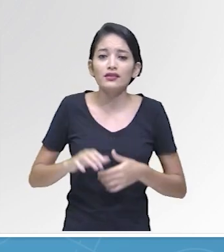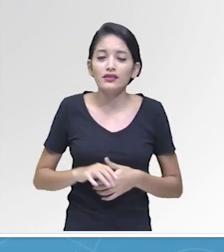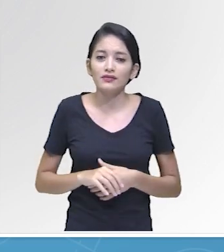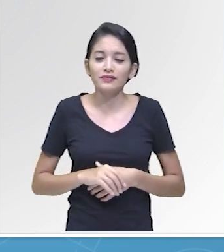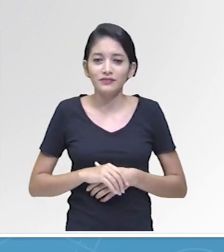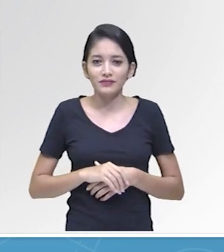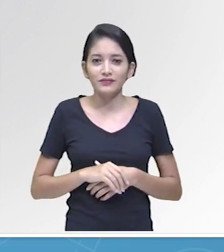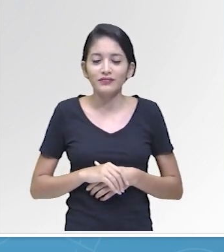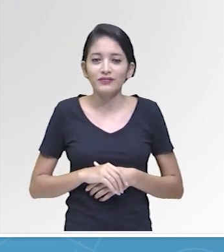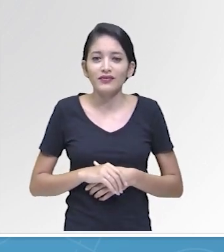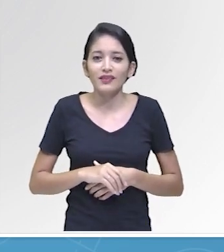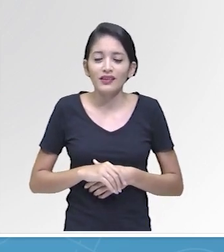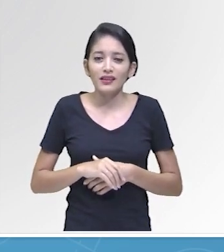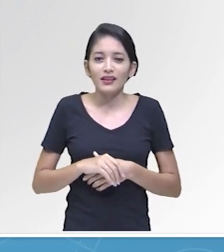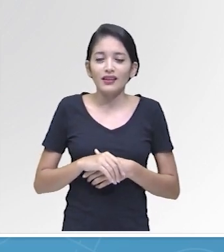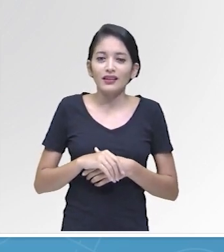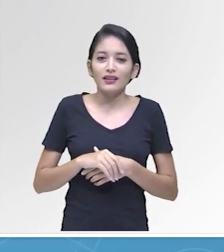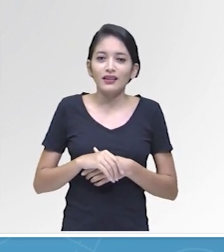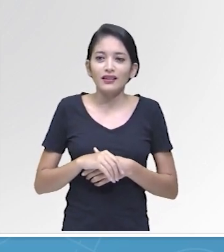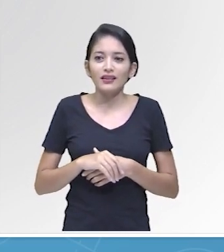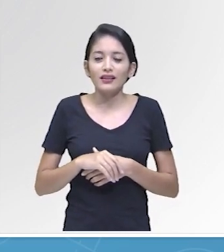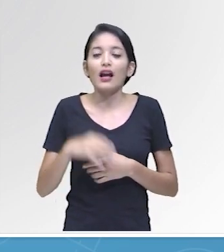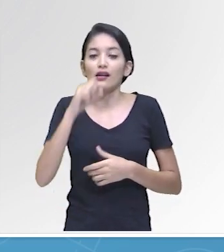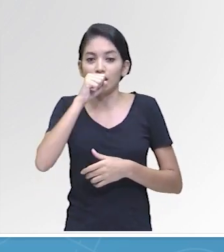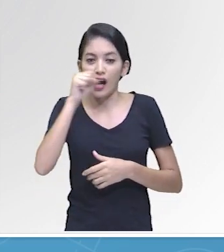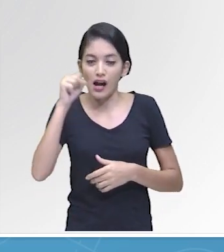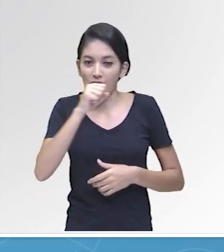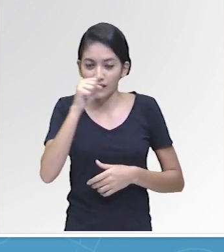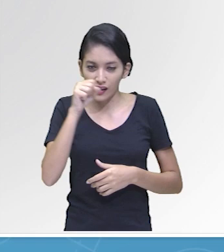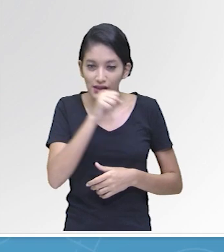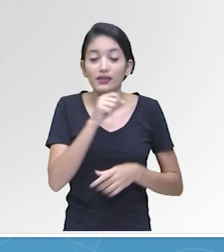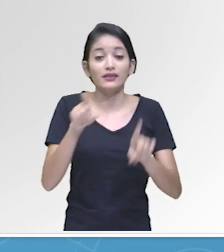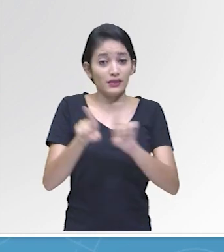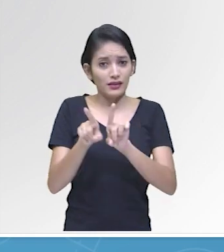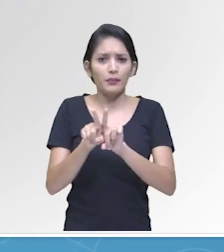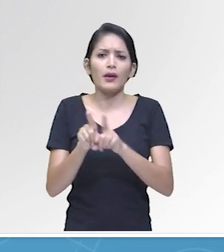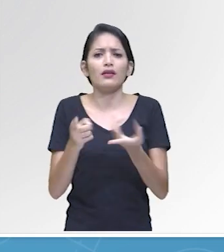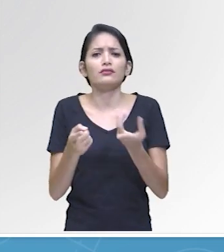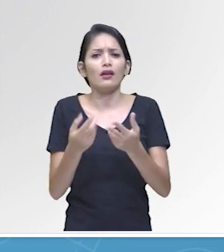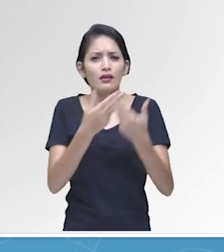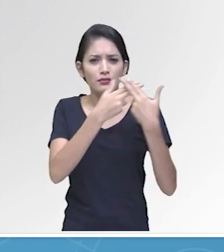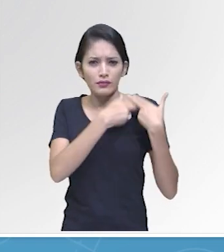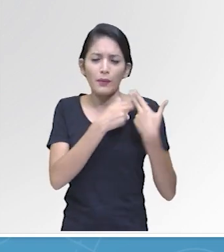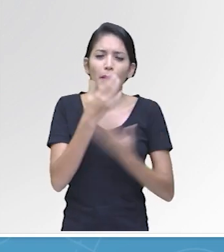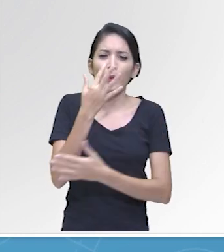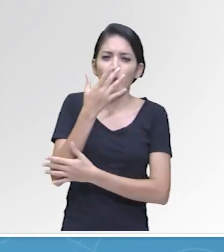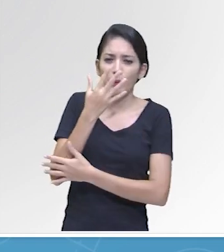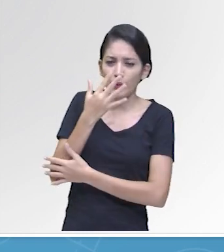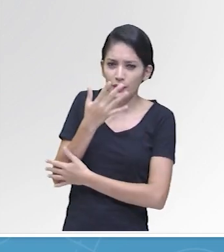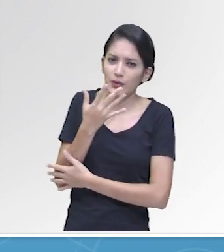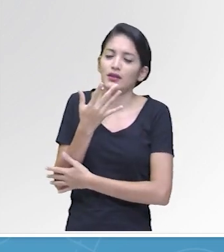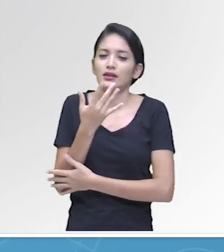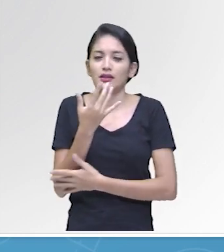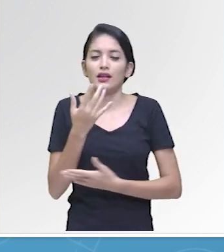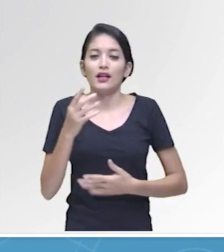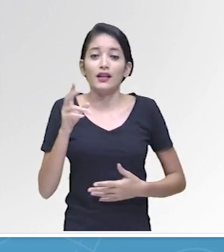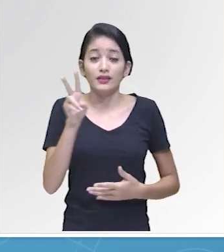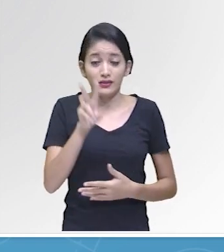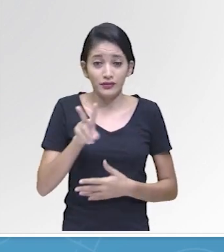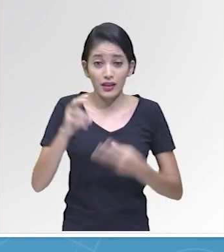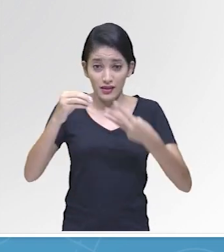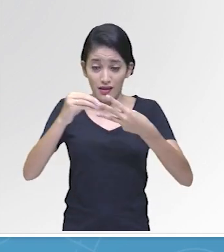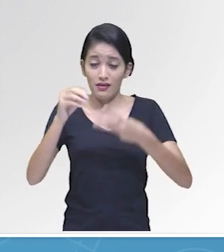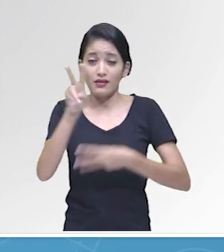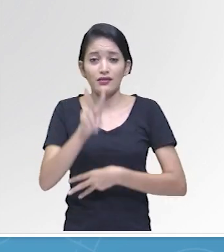amarelada. Então, essas cores dos frutos, elas se devem à presença dos plastos nas células vegetais. Olha aí,